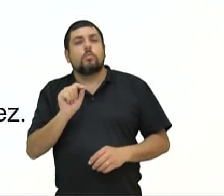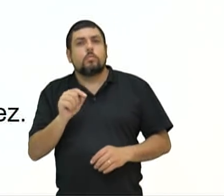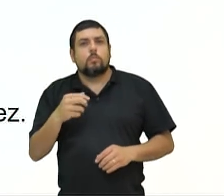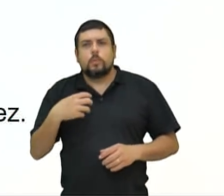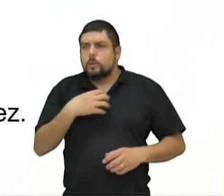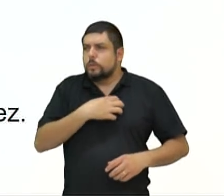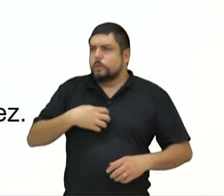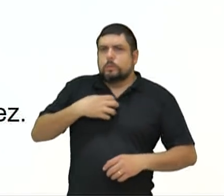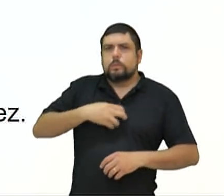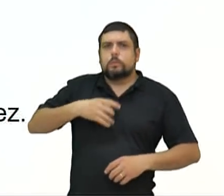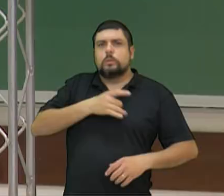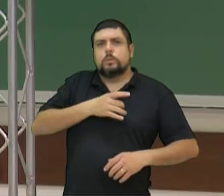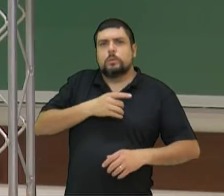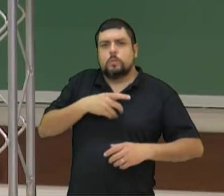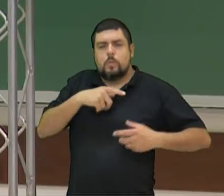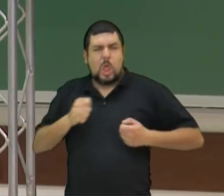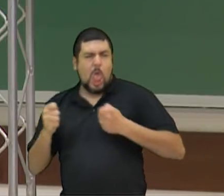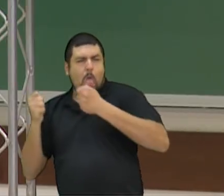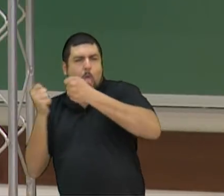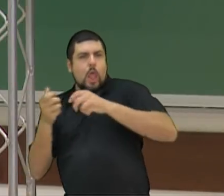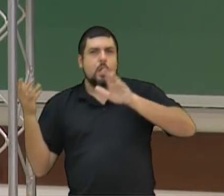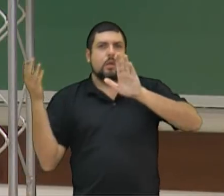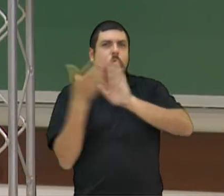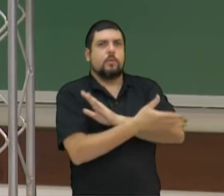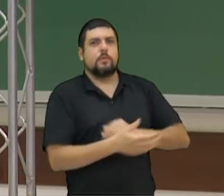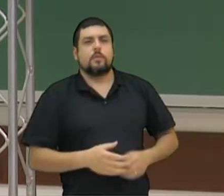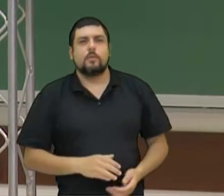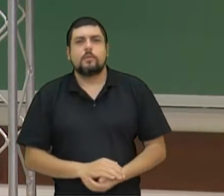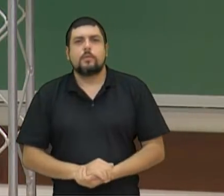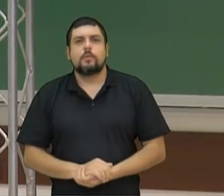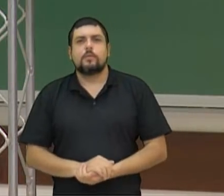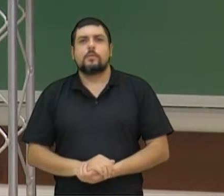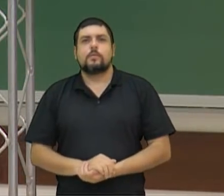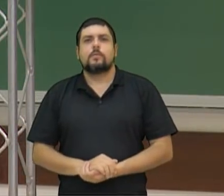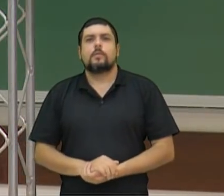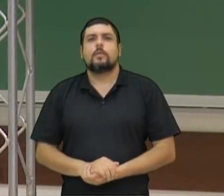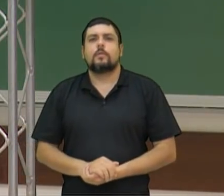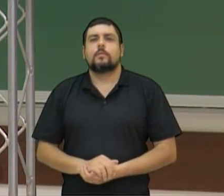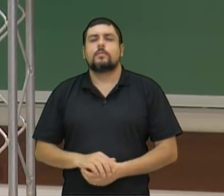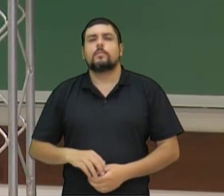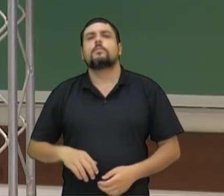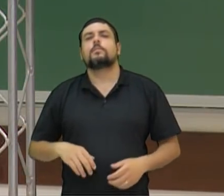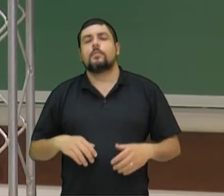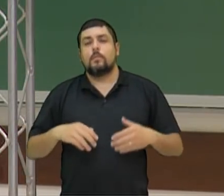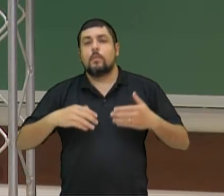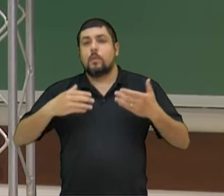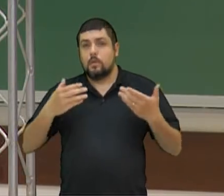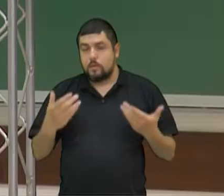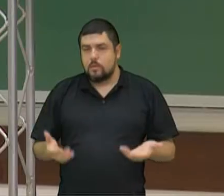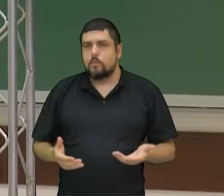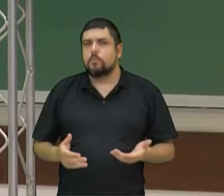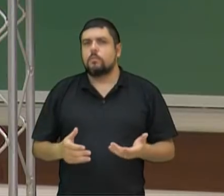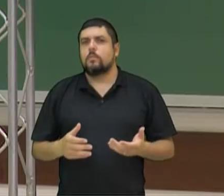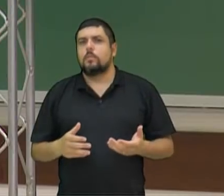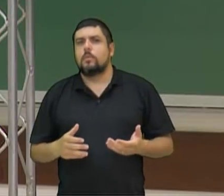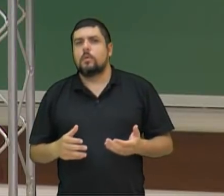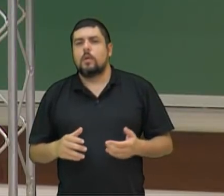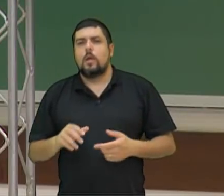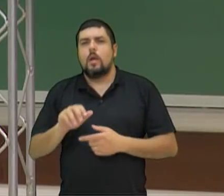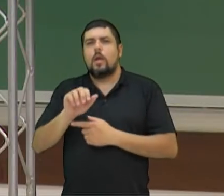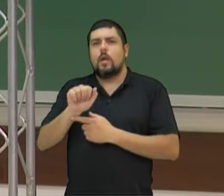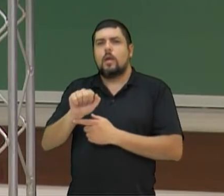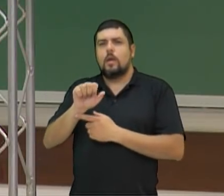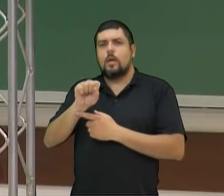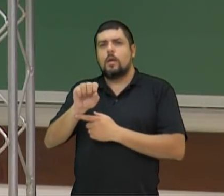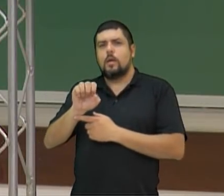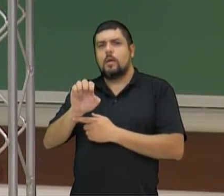da Mônica com o tabuleiro de xadrez. Muito bem. Com relação ao conceito de assertividade